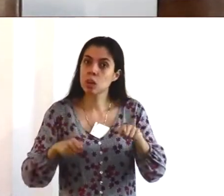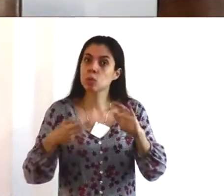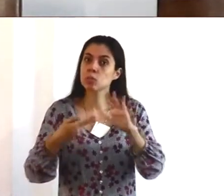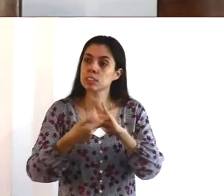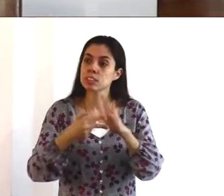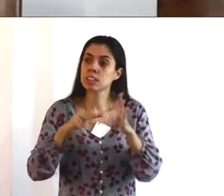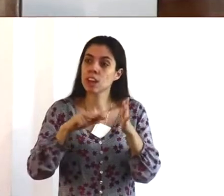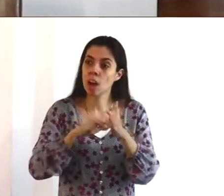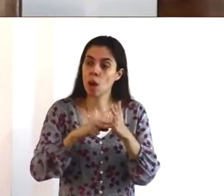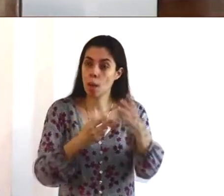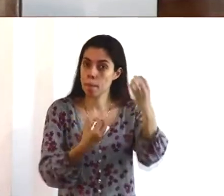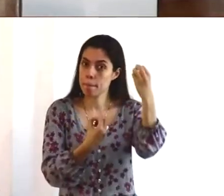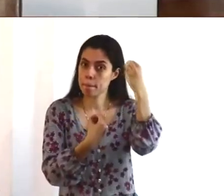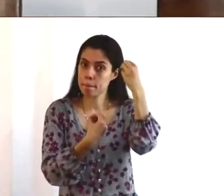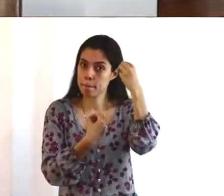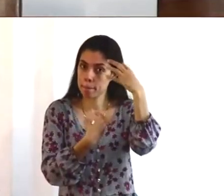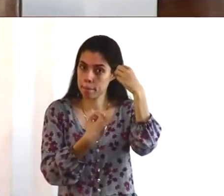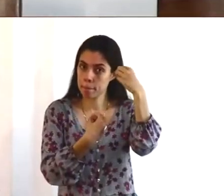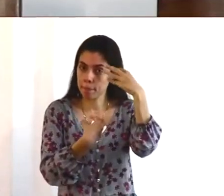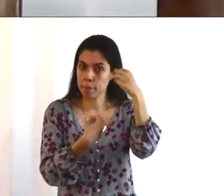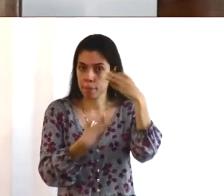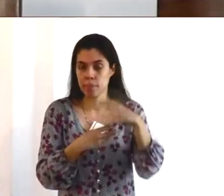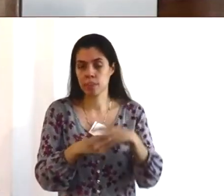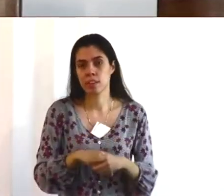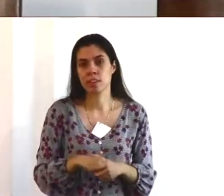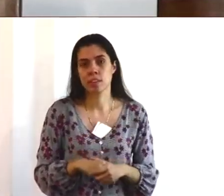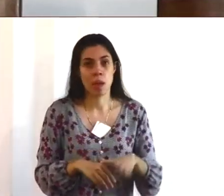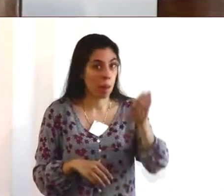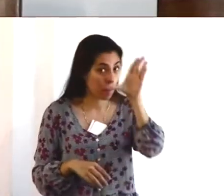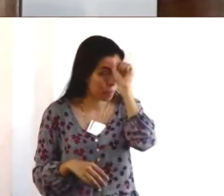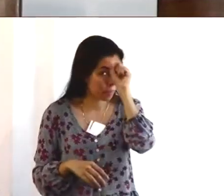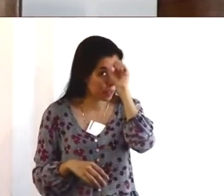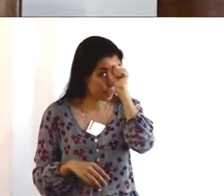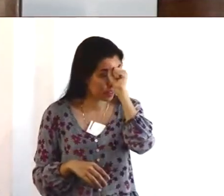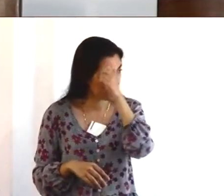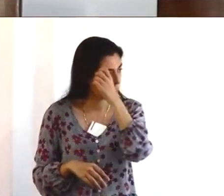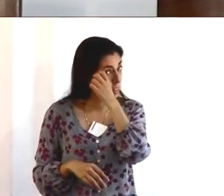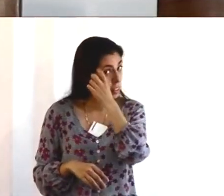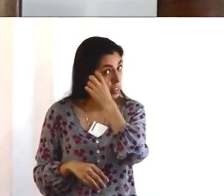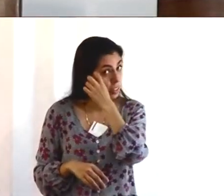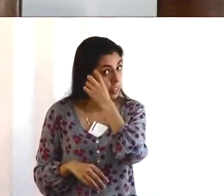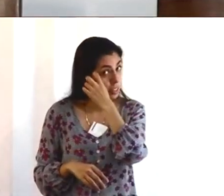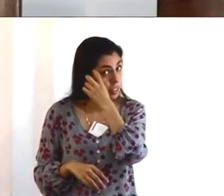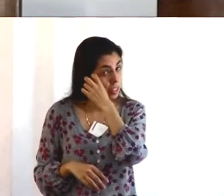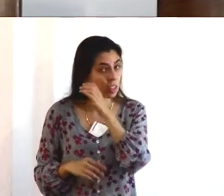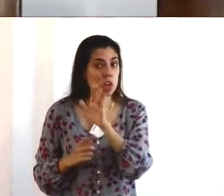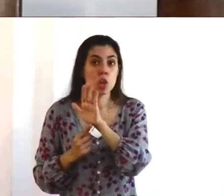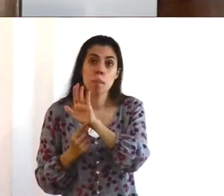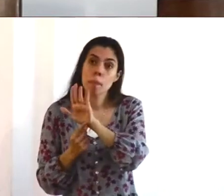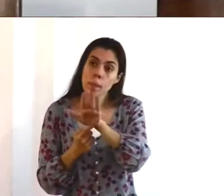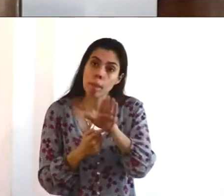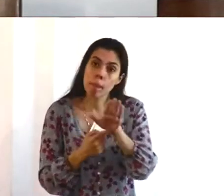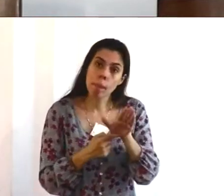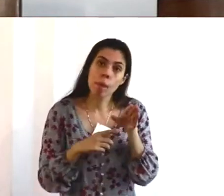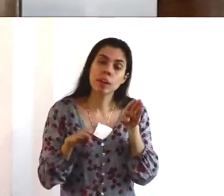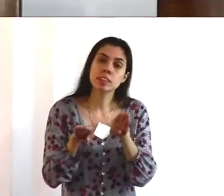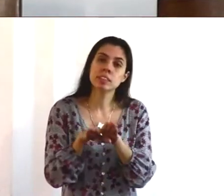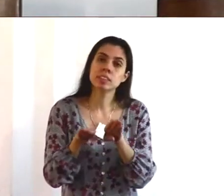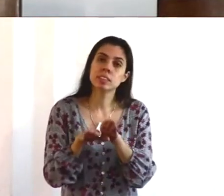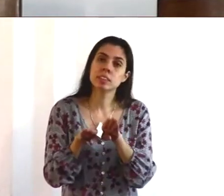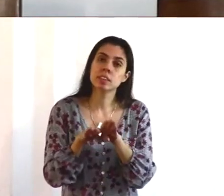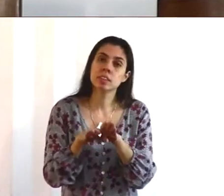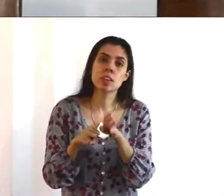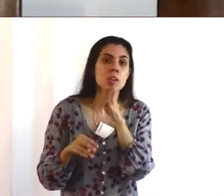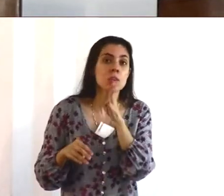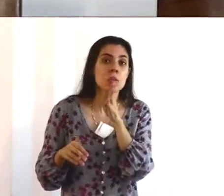envolvendo dentro daquilo que nós estamos expondo. Mas esses desenhos revelam o conhecimento que o seu filho tem a respeito daquilo que nós pedimos